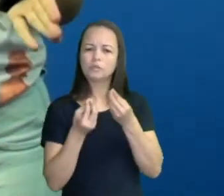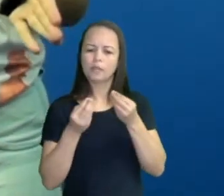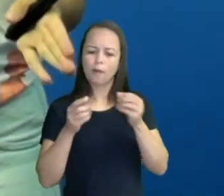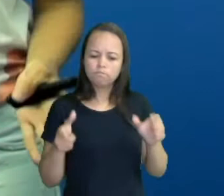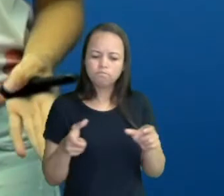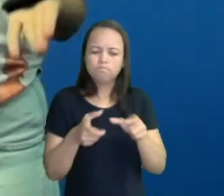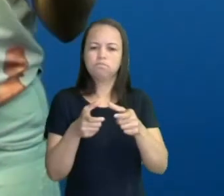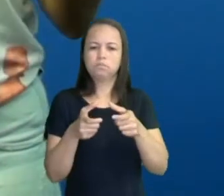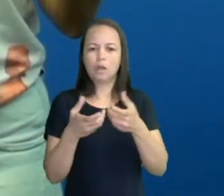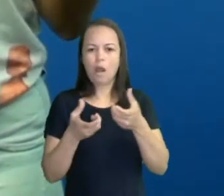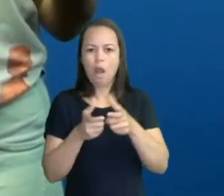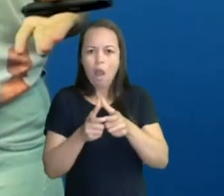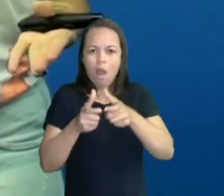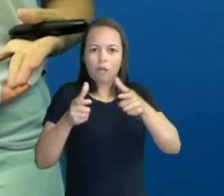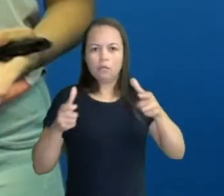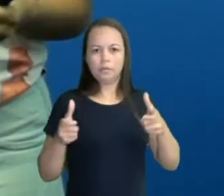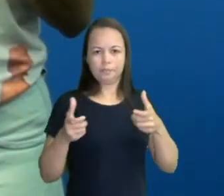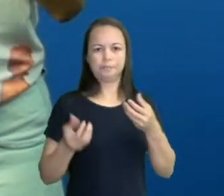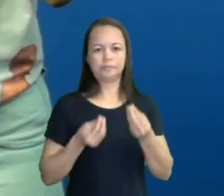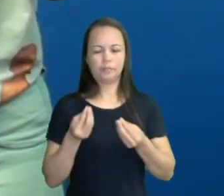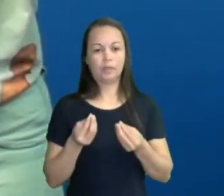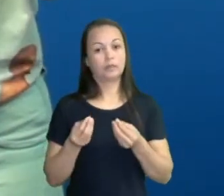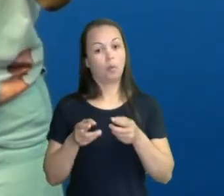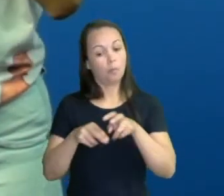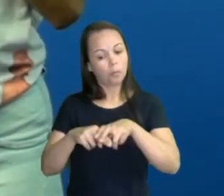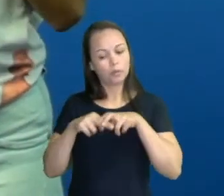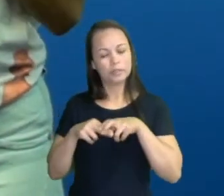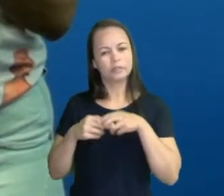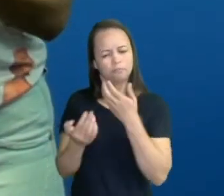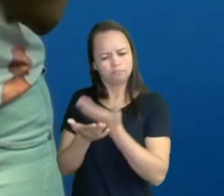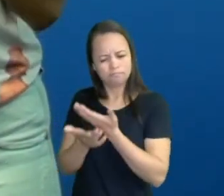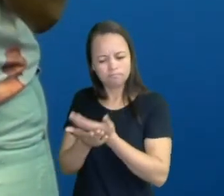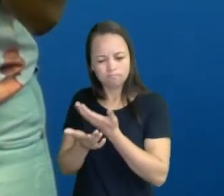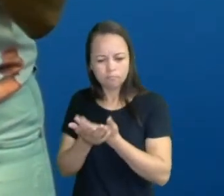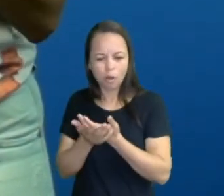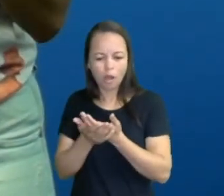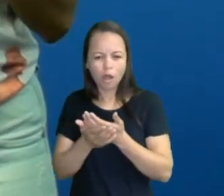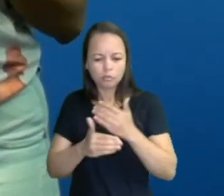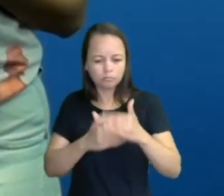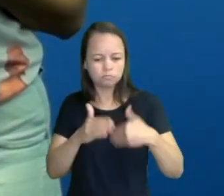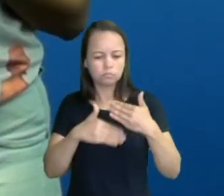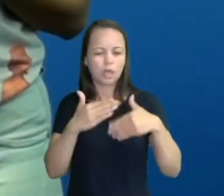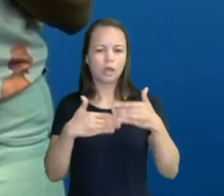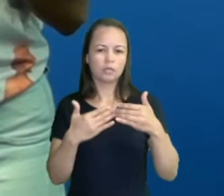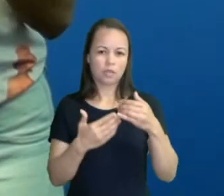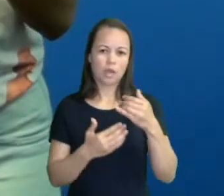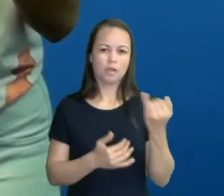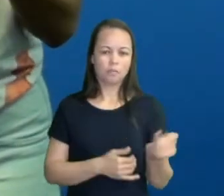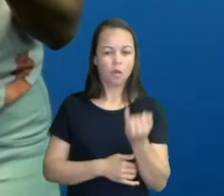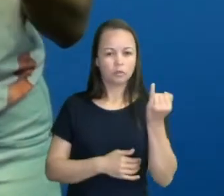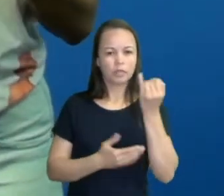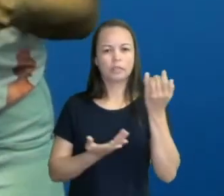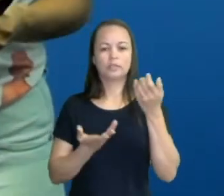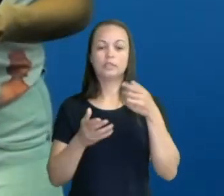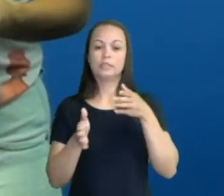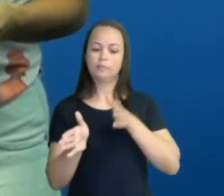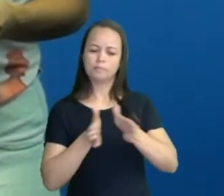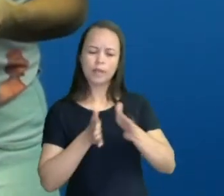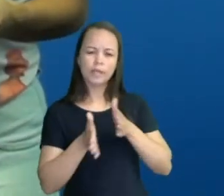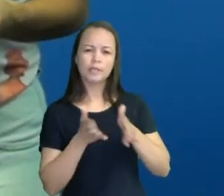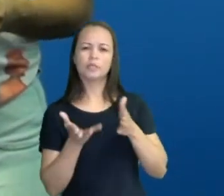é por isso que a gente estuda com mais precisão esse período da história, esse